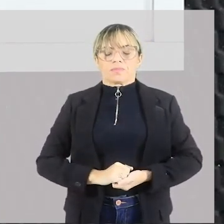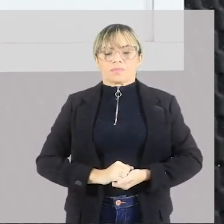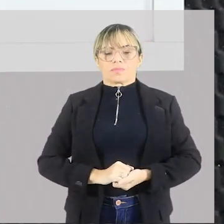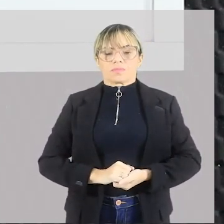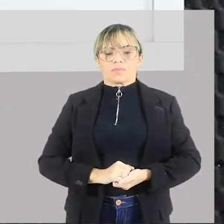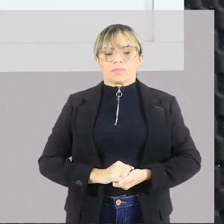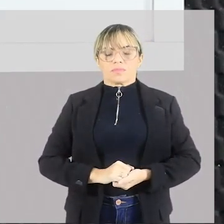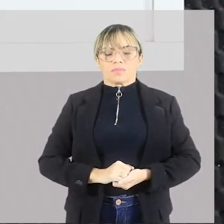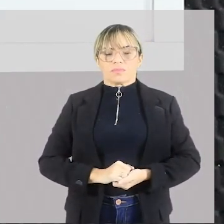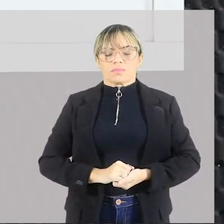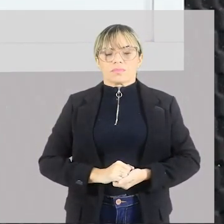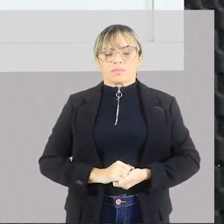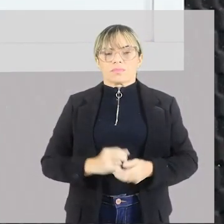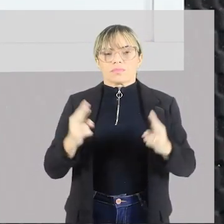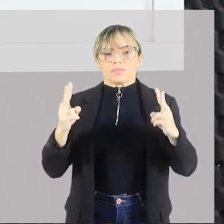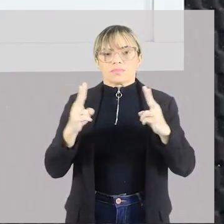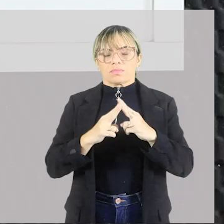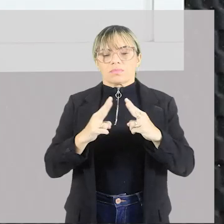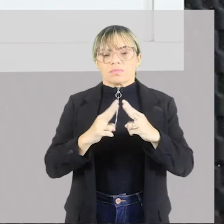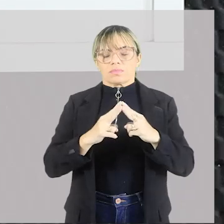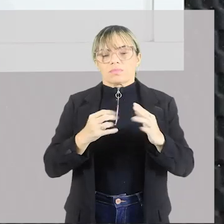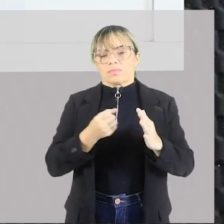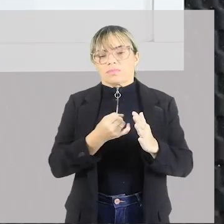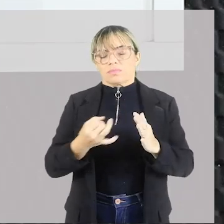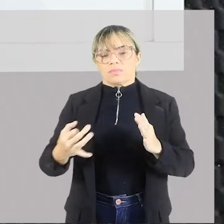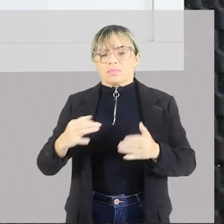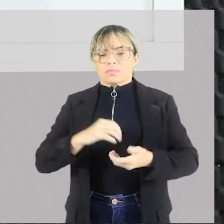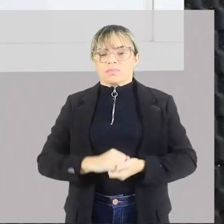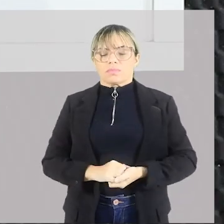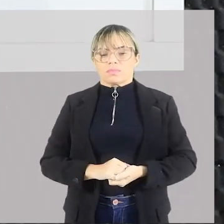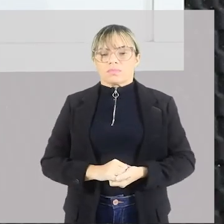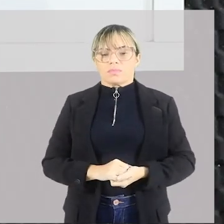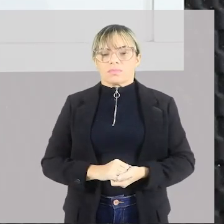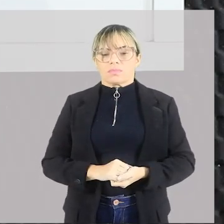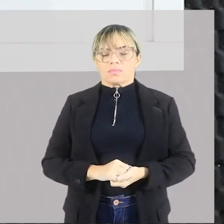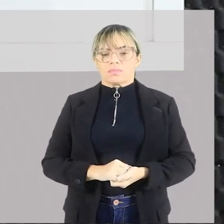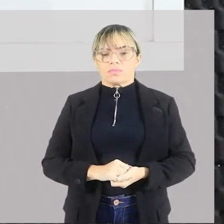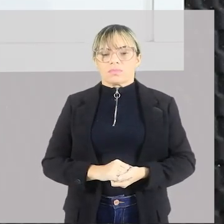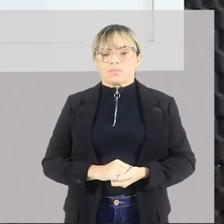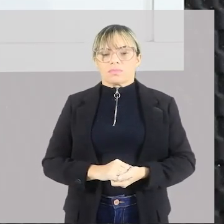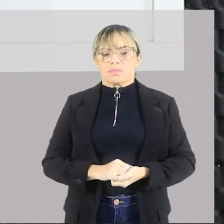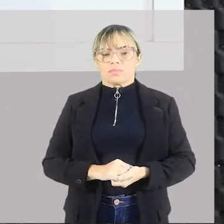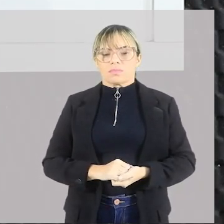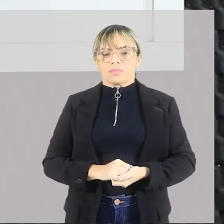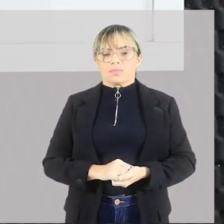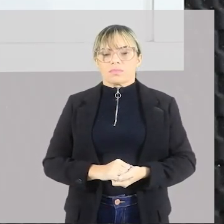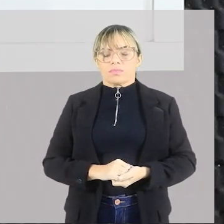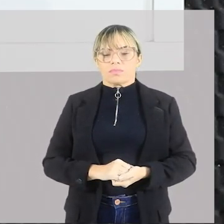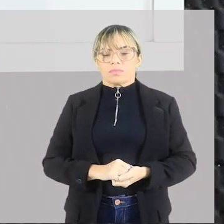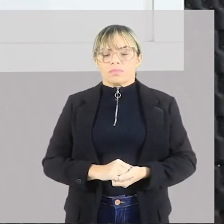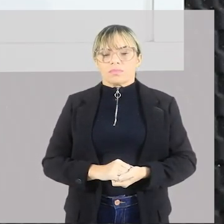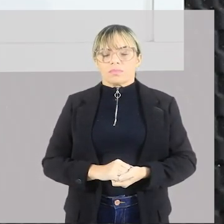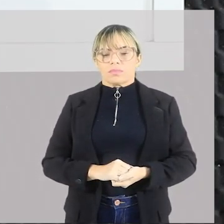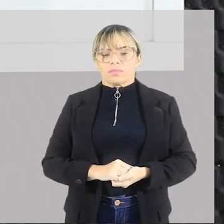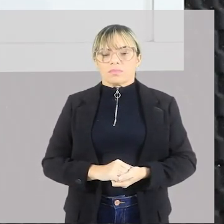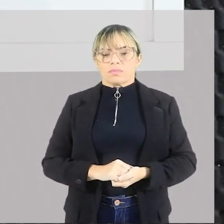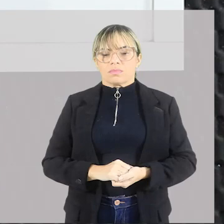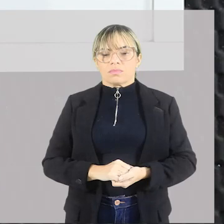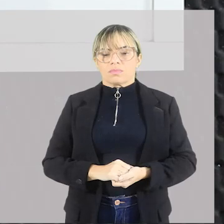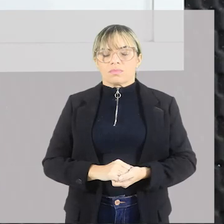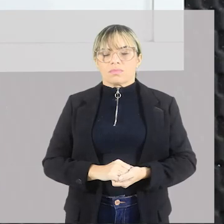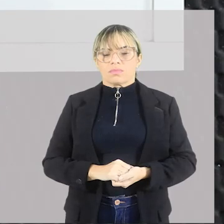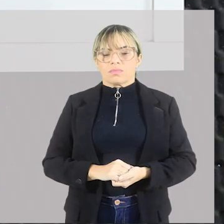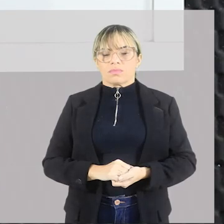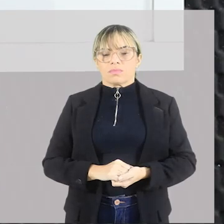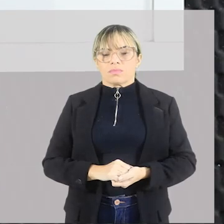A3 que são três pares então a probabilidade de acontecer esse evento é é uma probabilidade